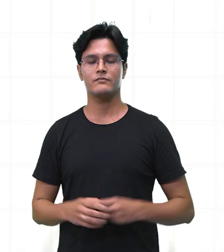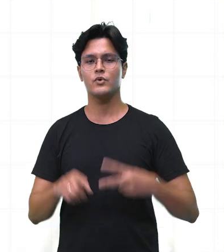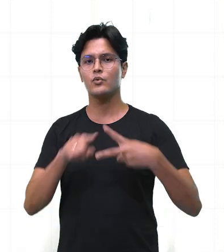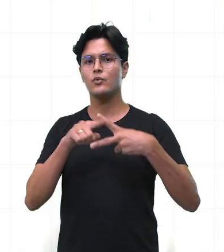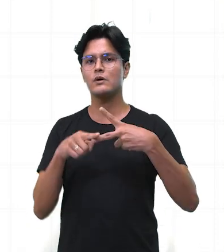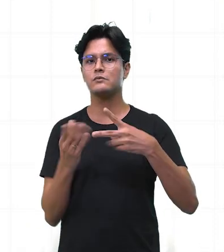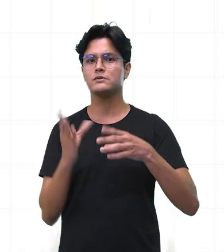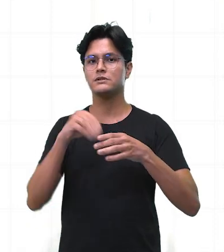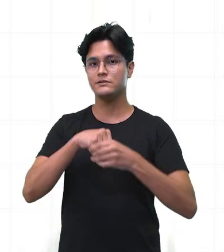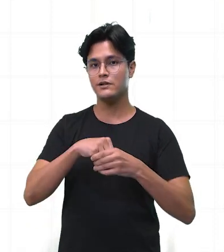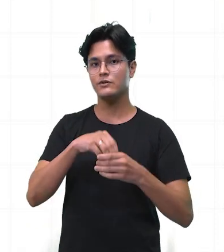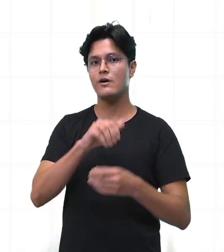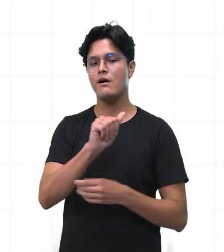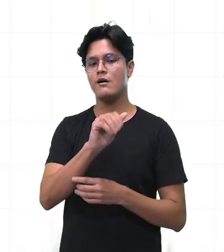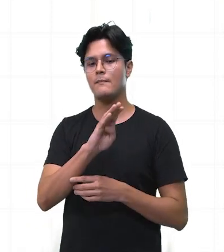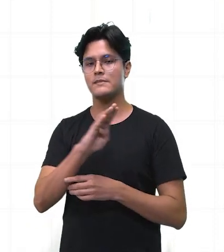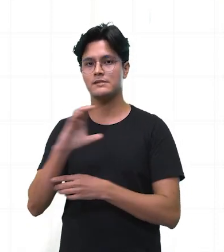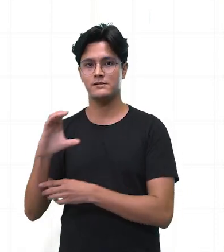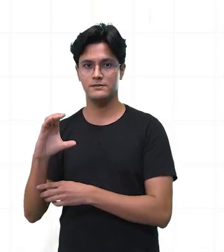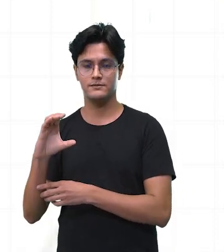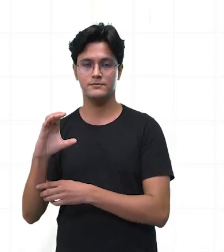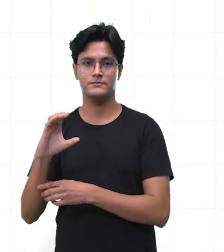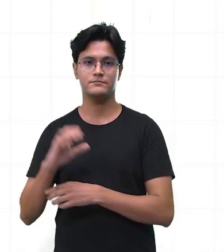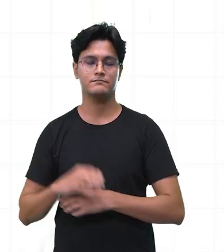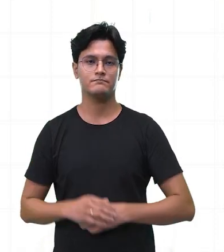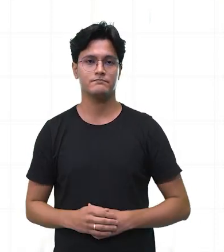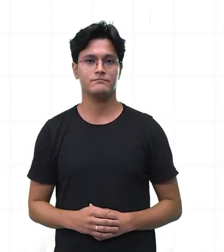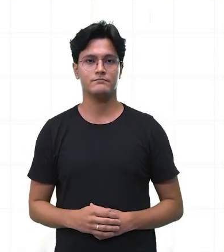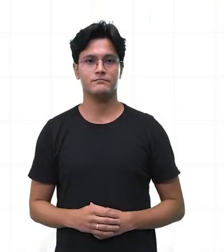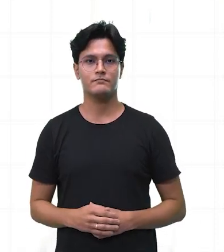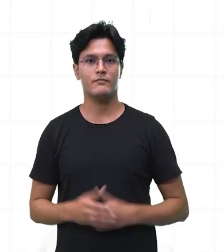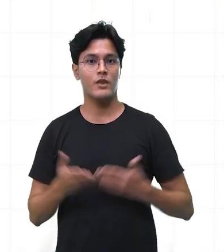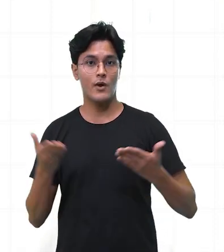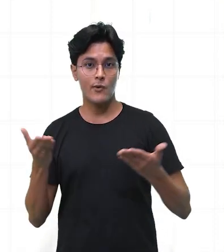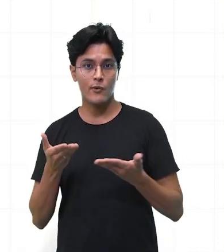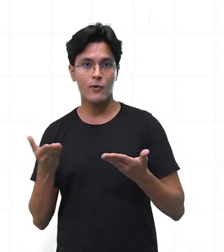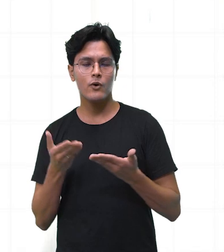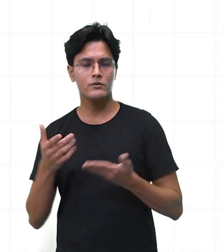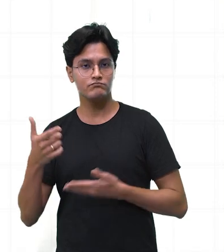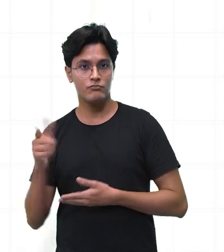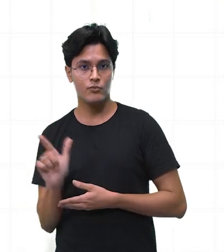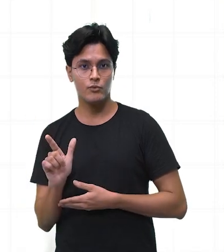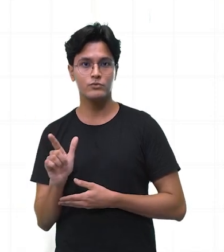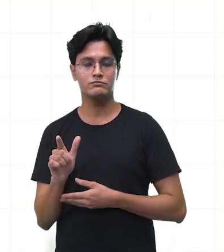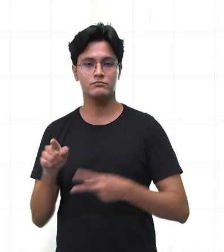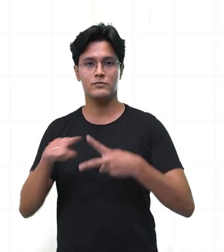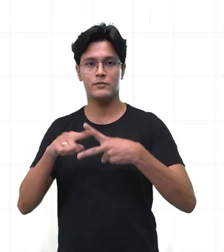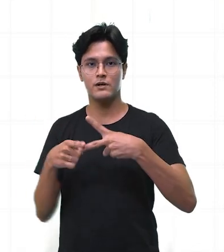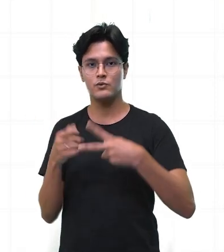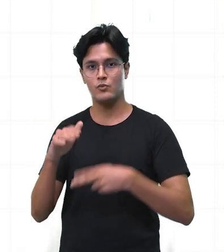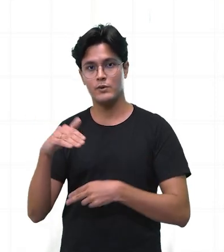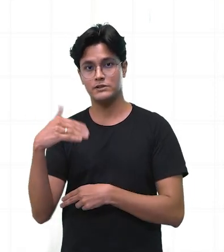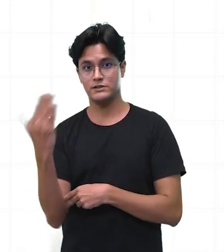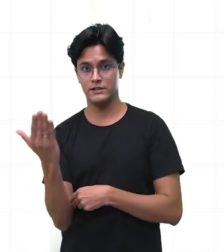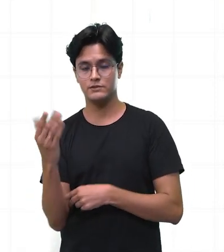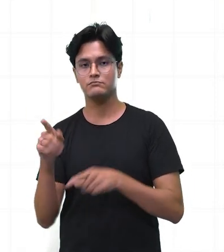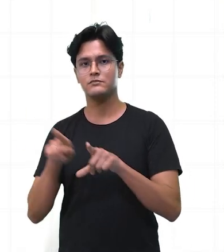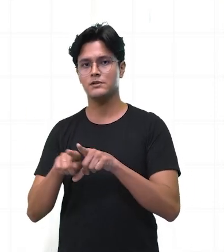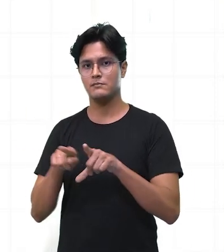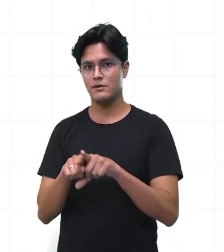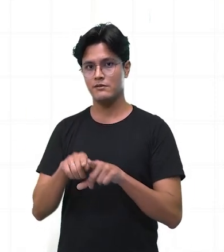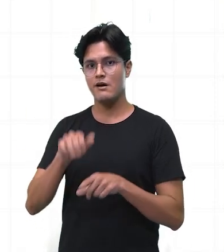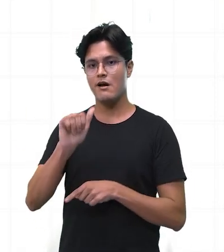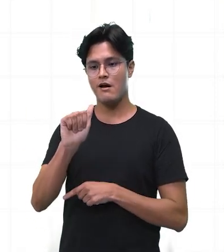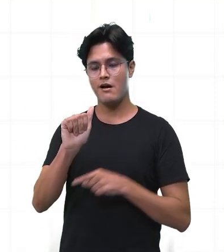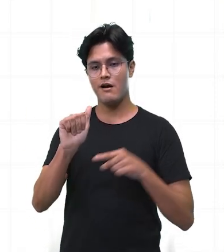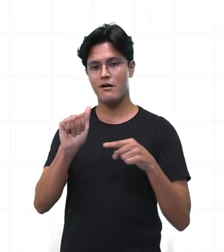qual? É o ângulo ABC. E o ângulo externo, então, A novamente com o E de